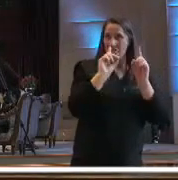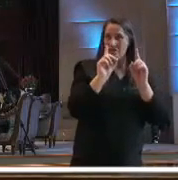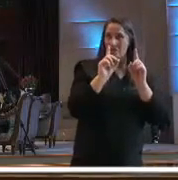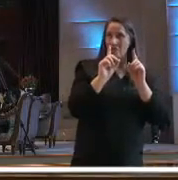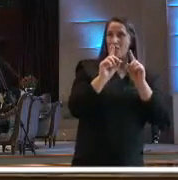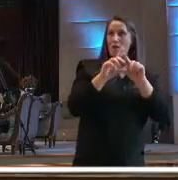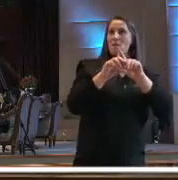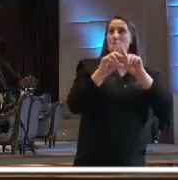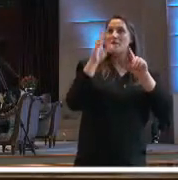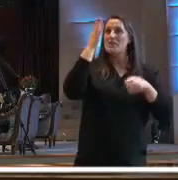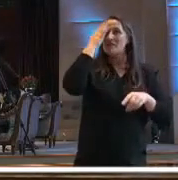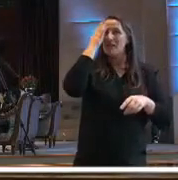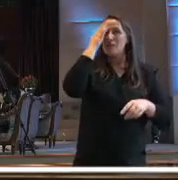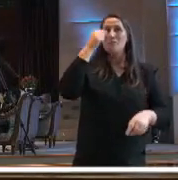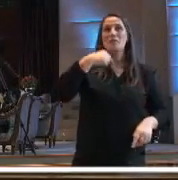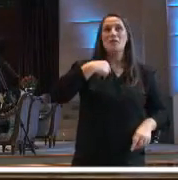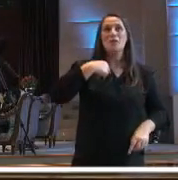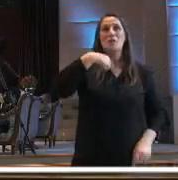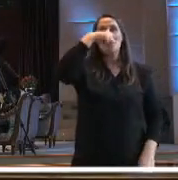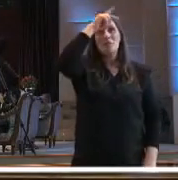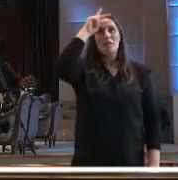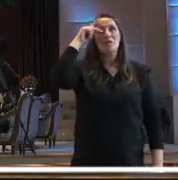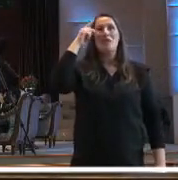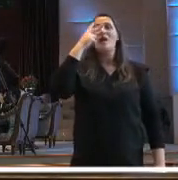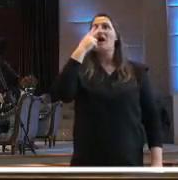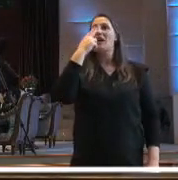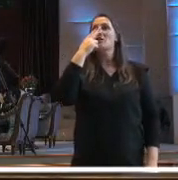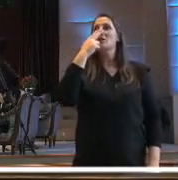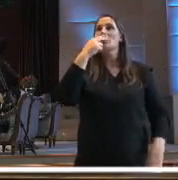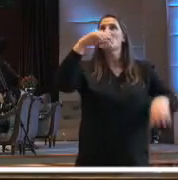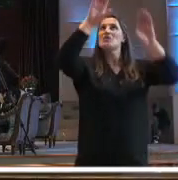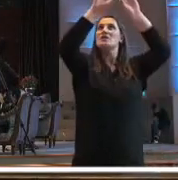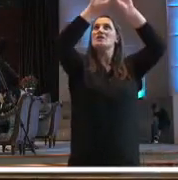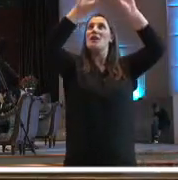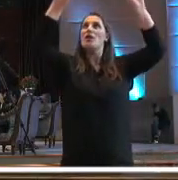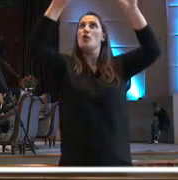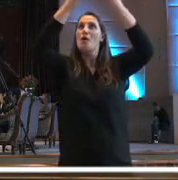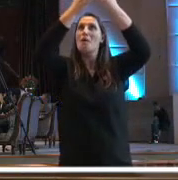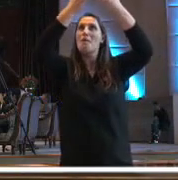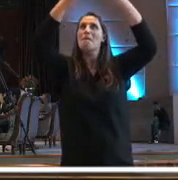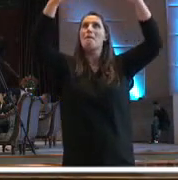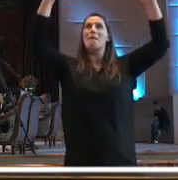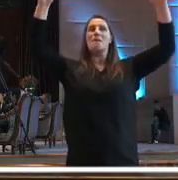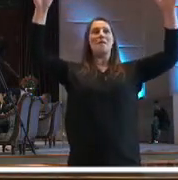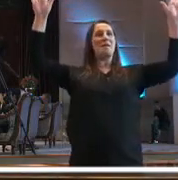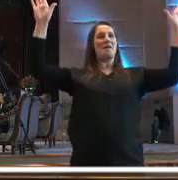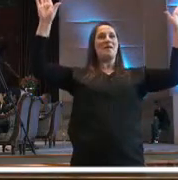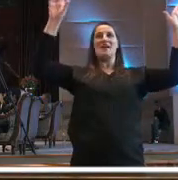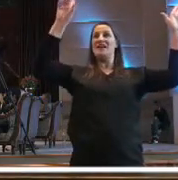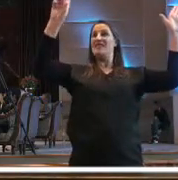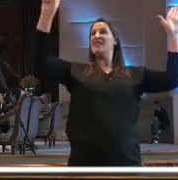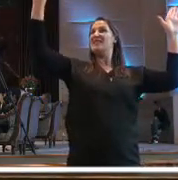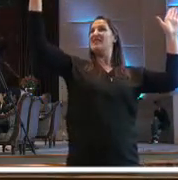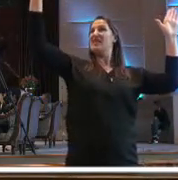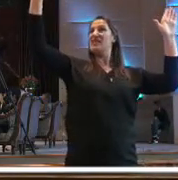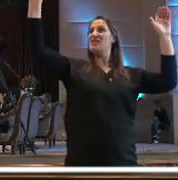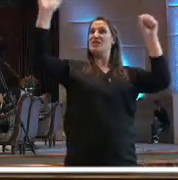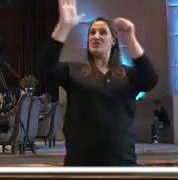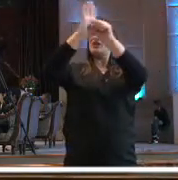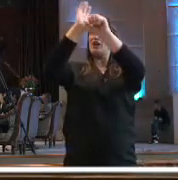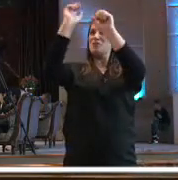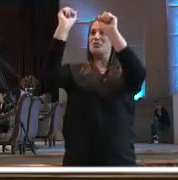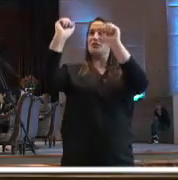se abriu, e o Deus Todo-Poderoso abraçou